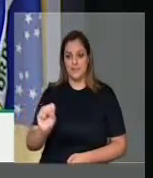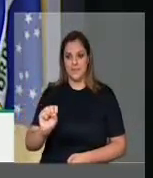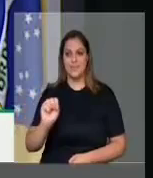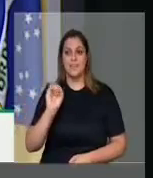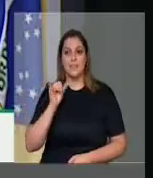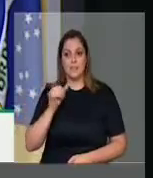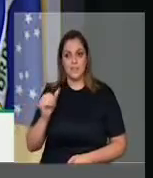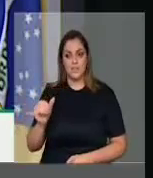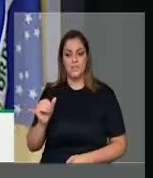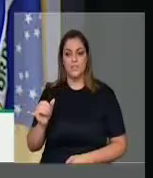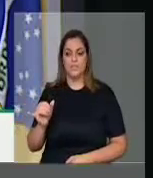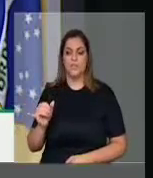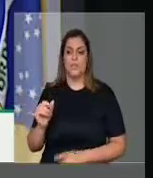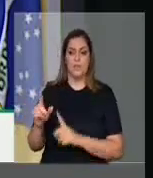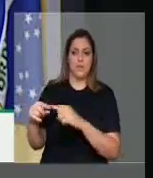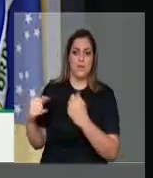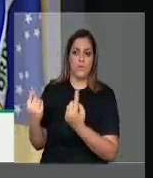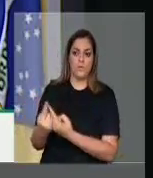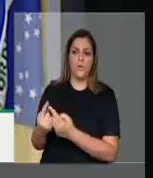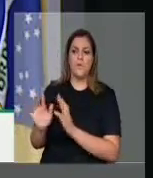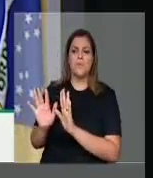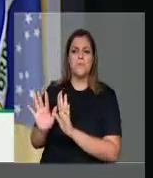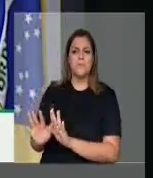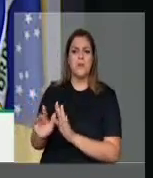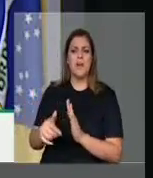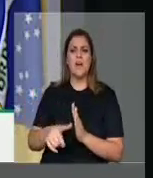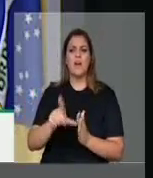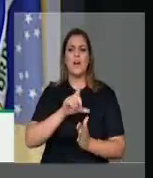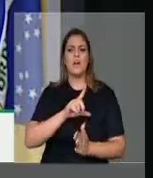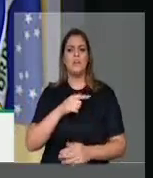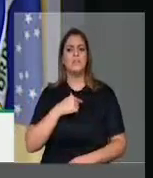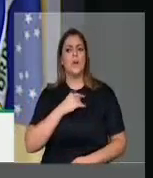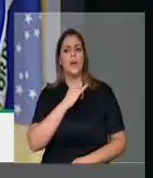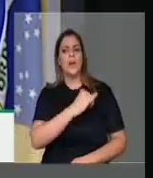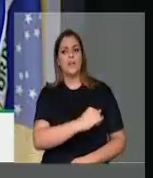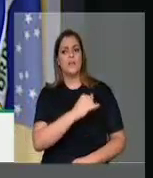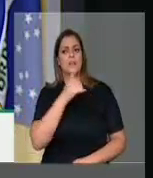coerência, eu quero lembrar a deputada que me antecedeu,